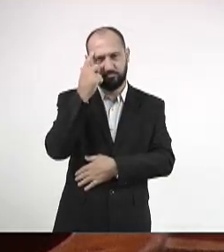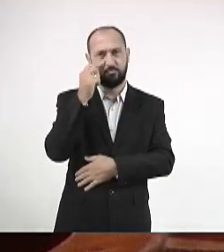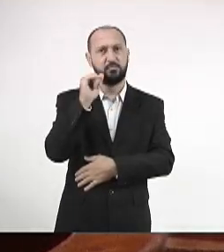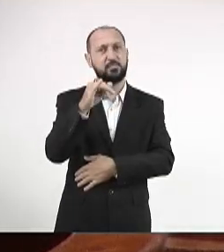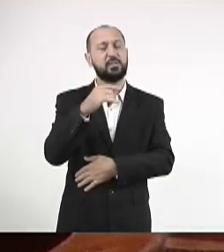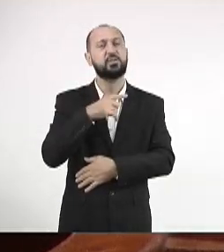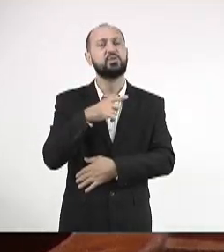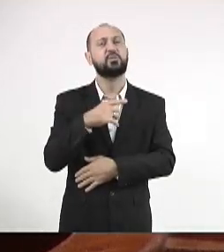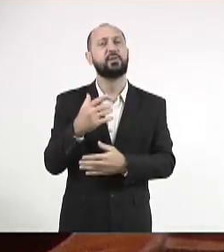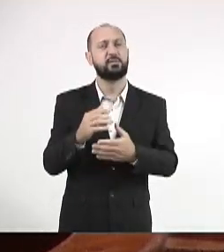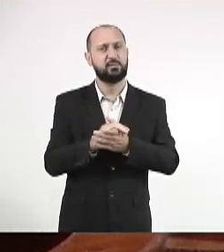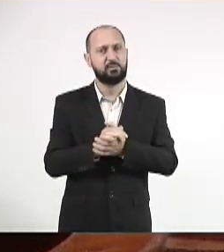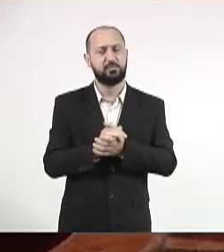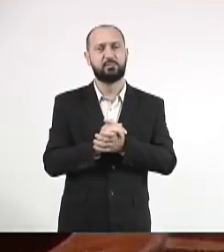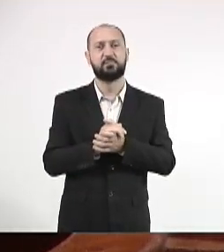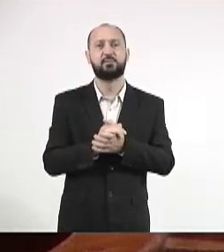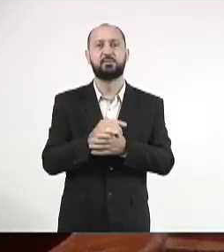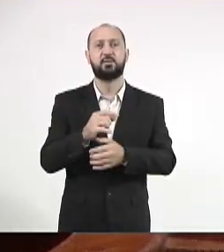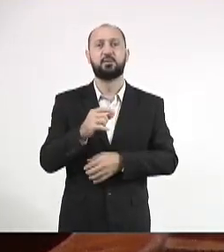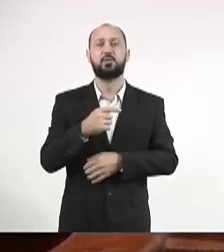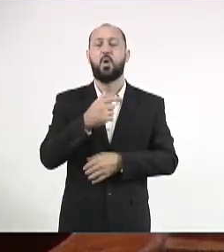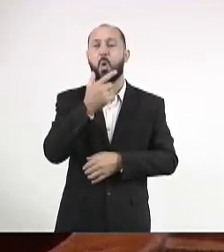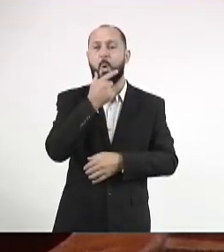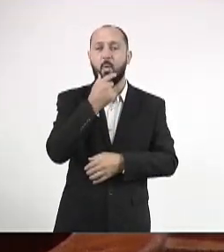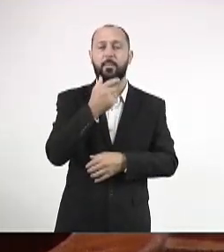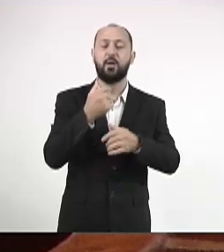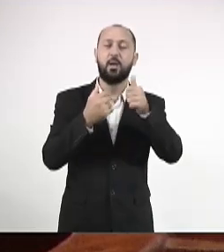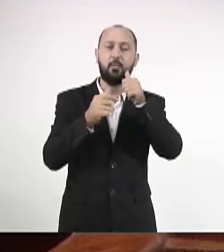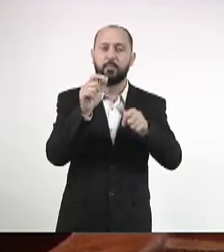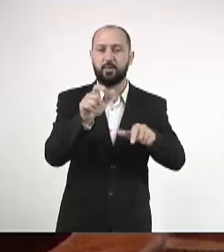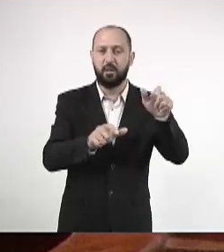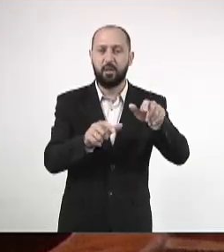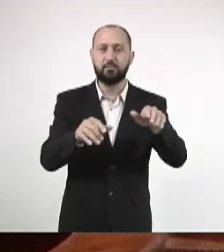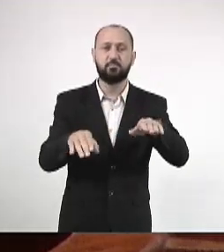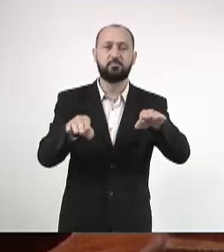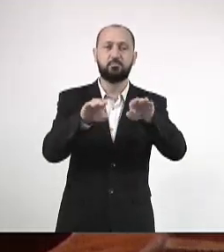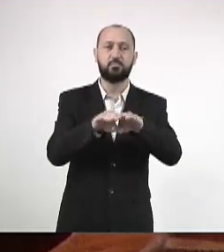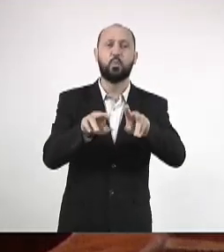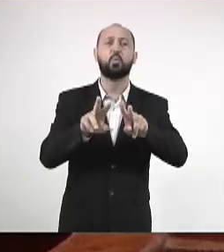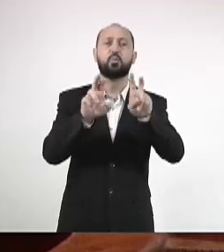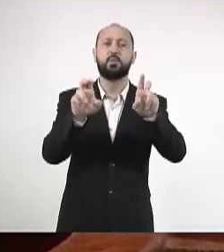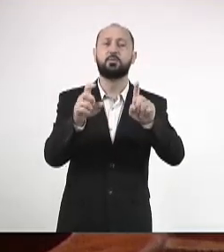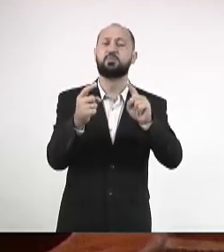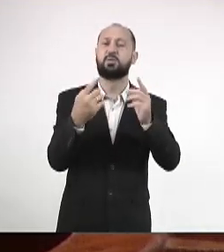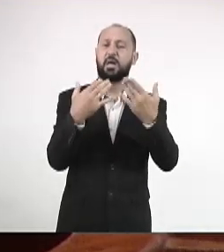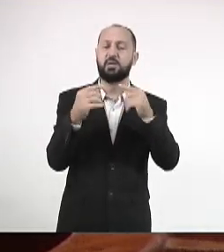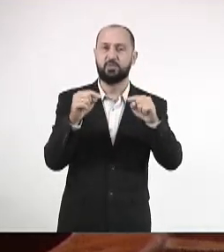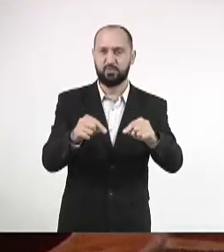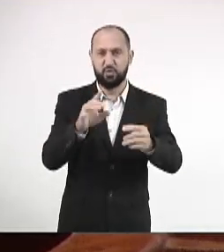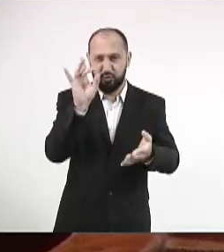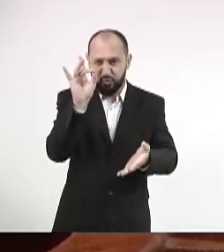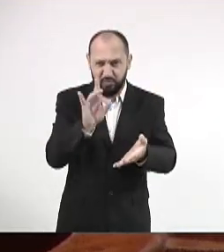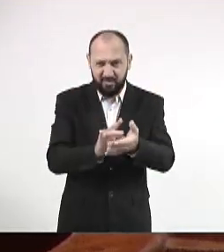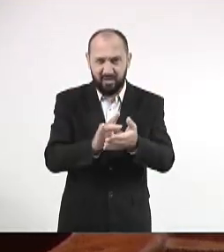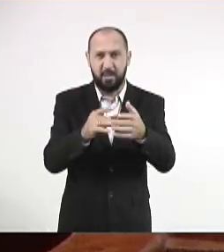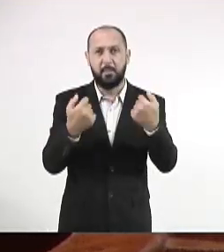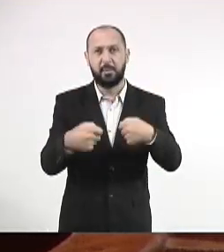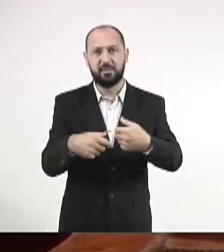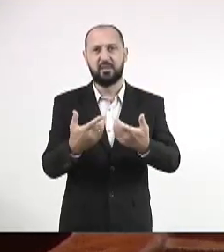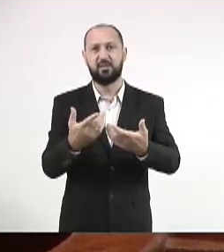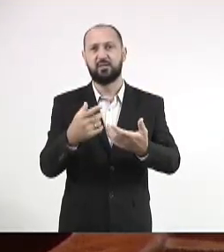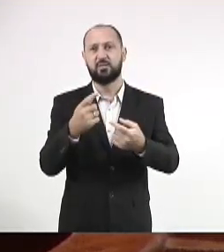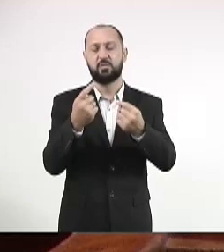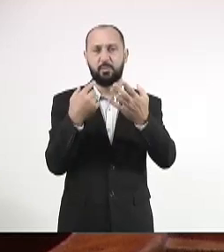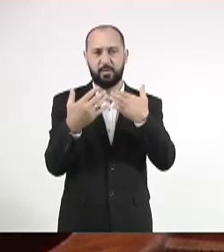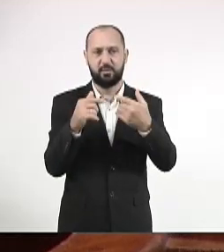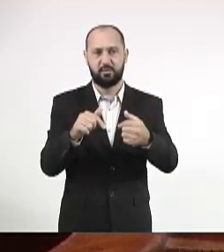nós tivéssemos igualdade entre homens e mulheres, algumas pautas nós estaríamos discutindo aqui? Realmente seria necessário a gente